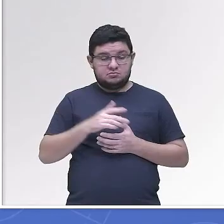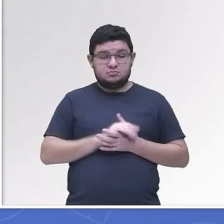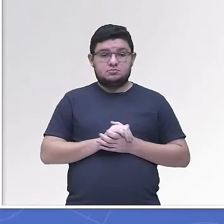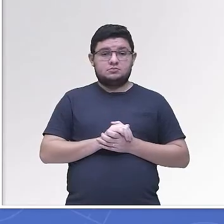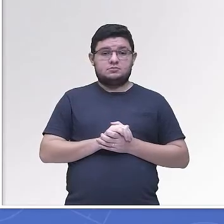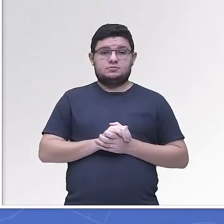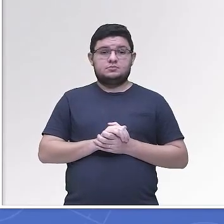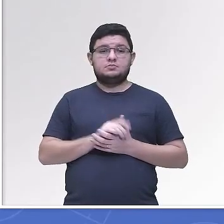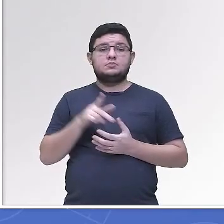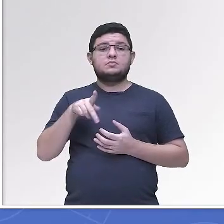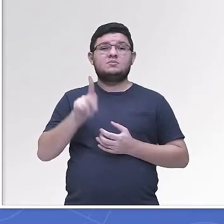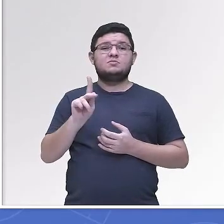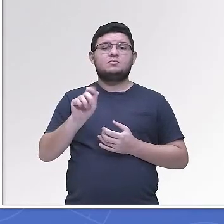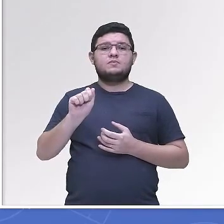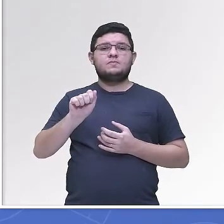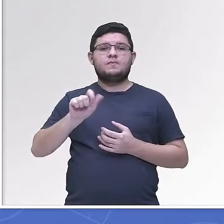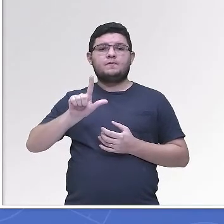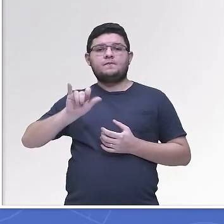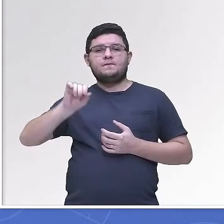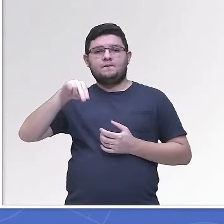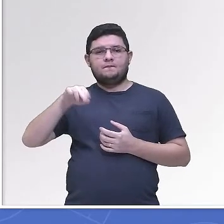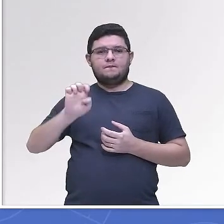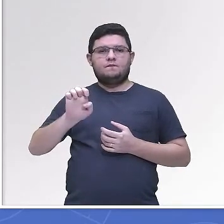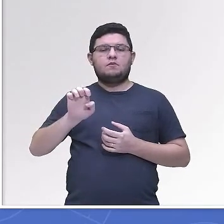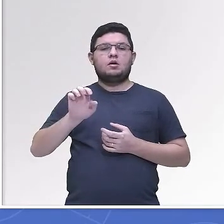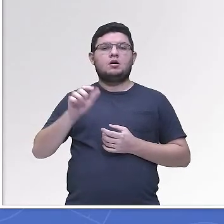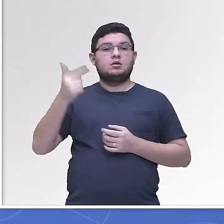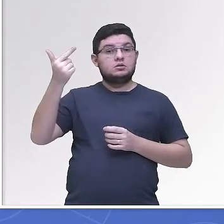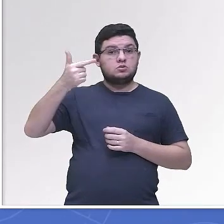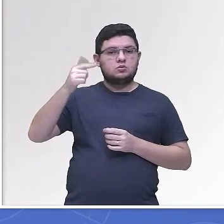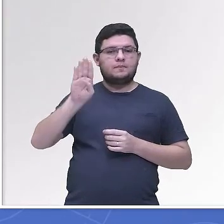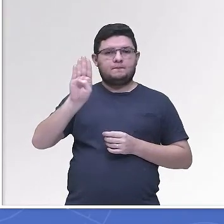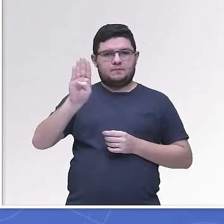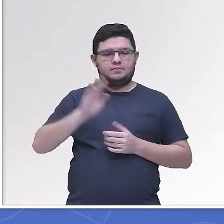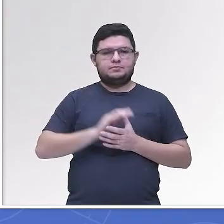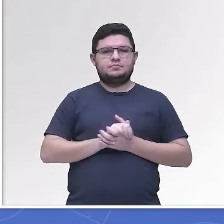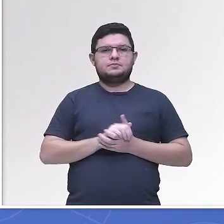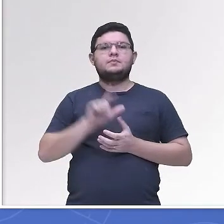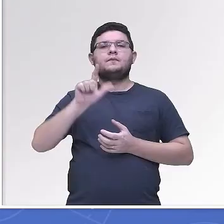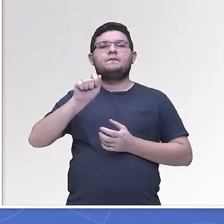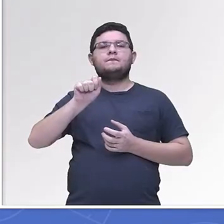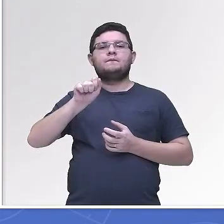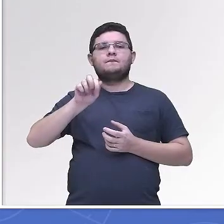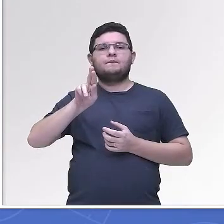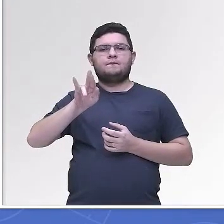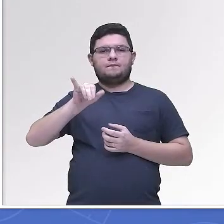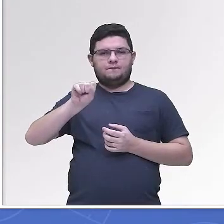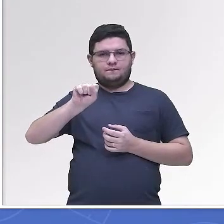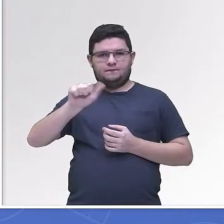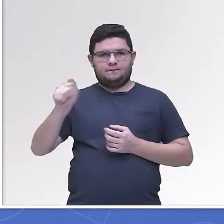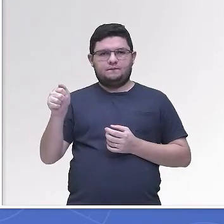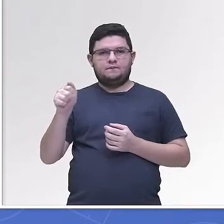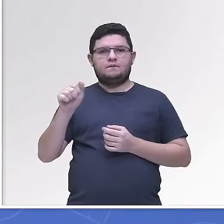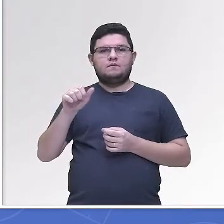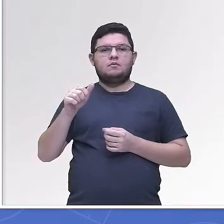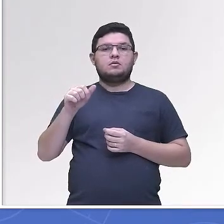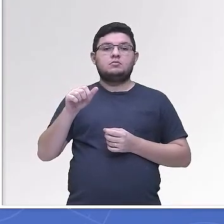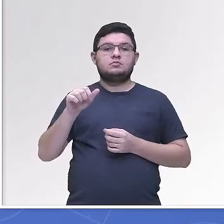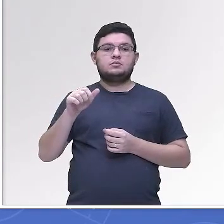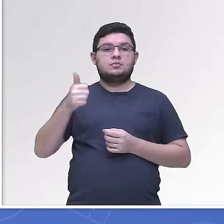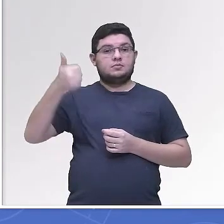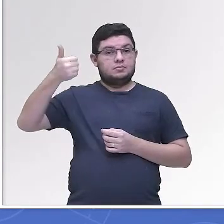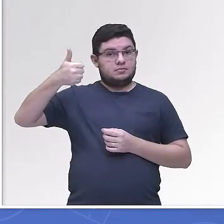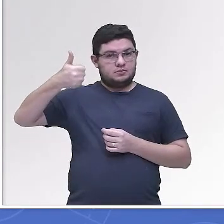Kaline, segunda questão, letra B. Larissa, primeira questão, olha, a Larissa fez tudo